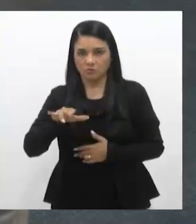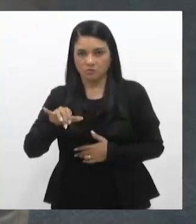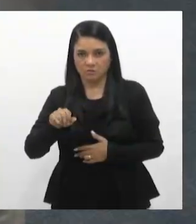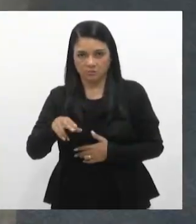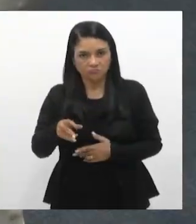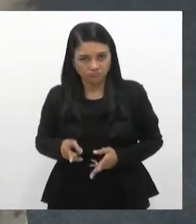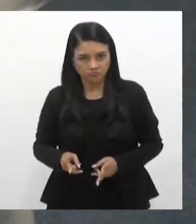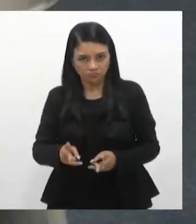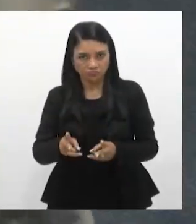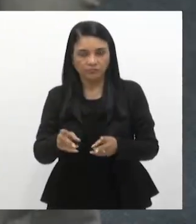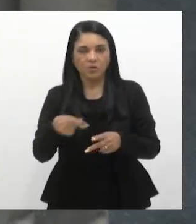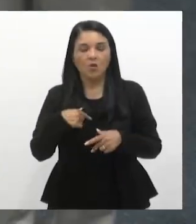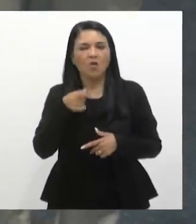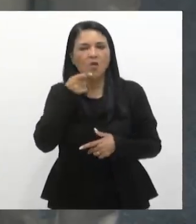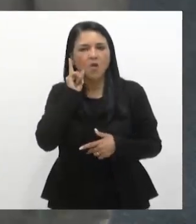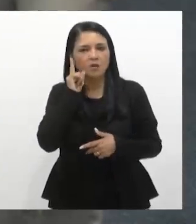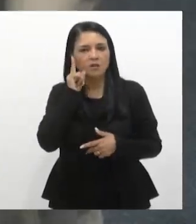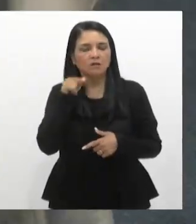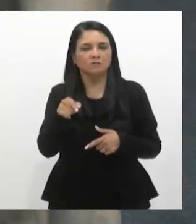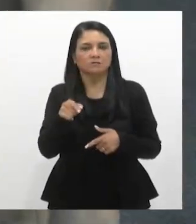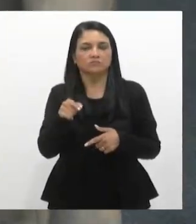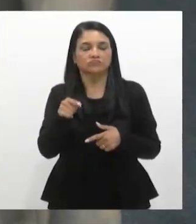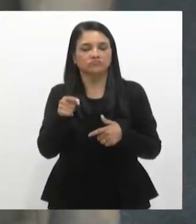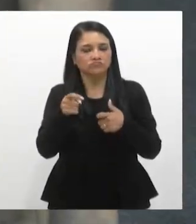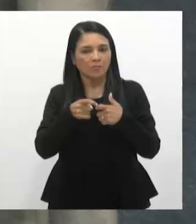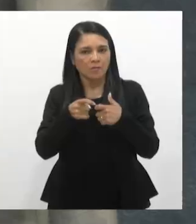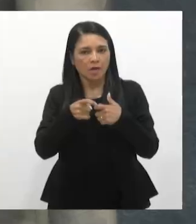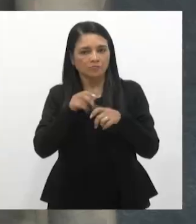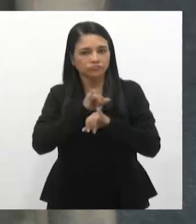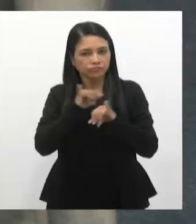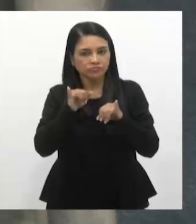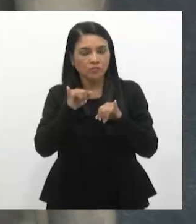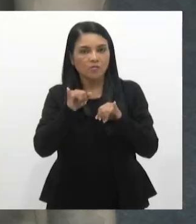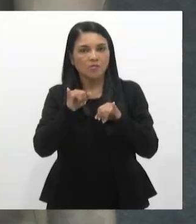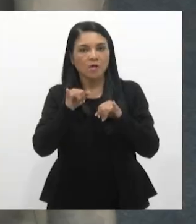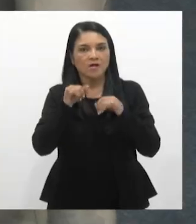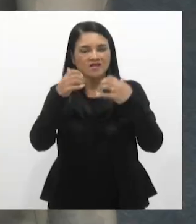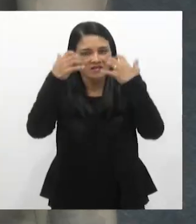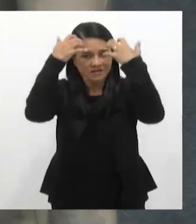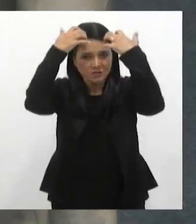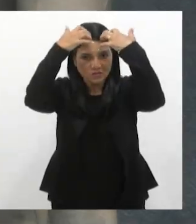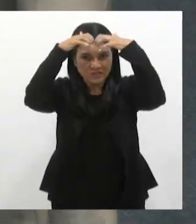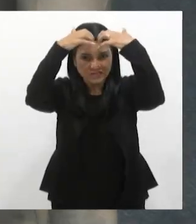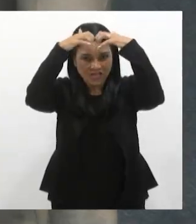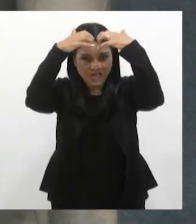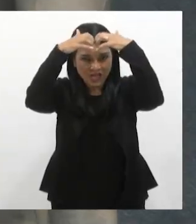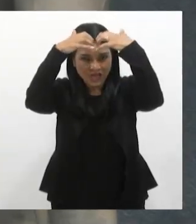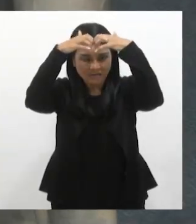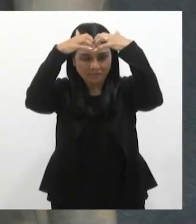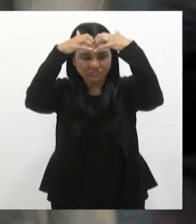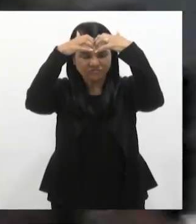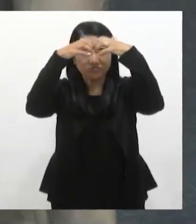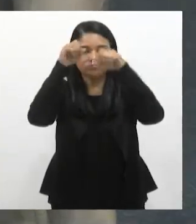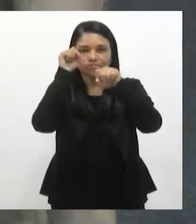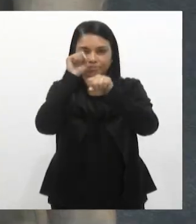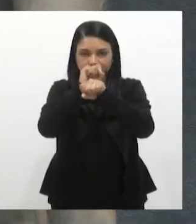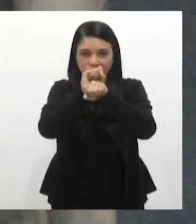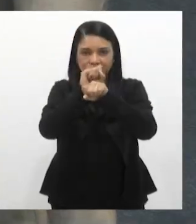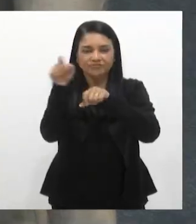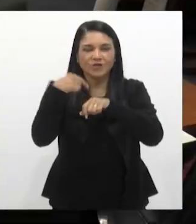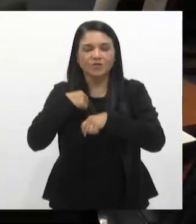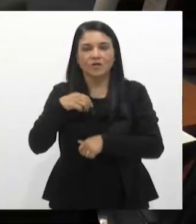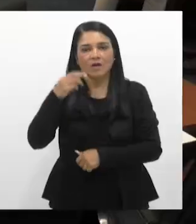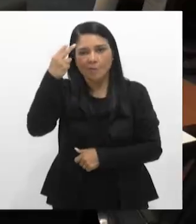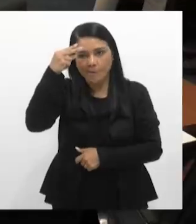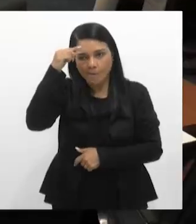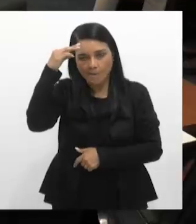Ontem, o que foi atestado foi morte cerebral. Ela deu uma entrada no hospital, ela teve complicações, teve mau aneurisma